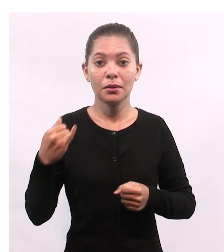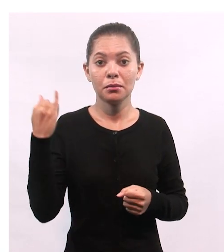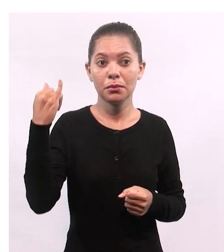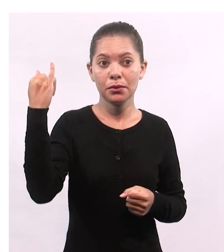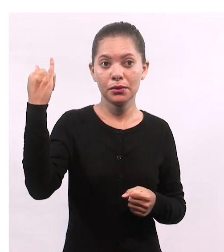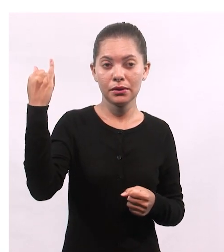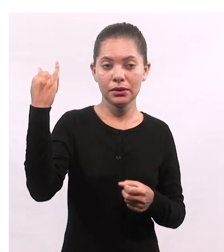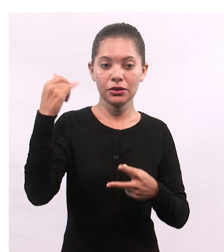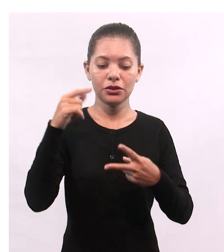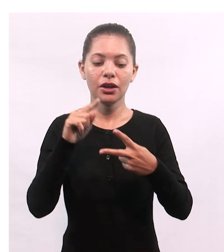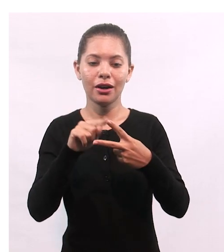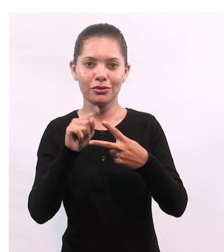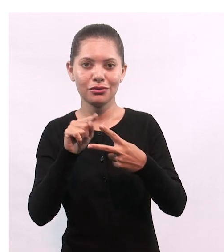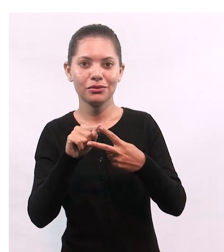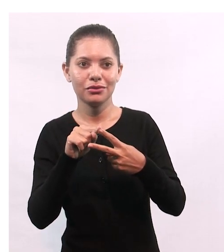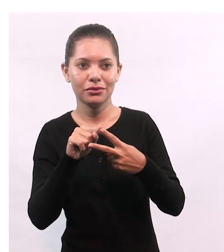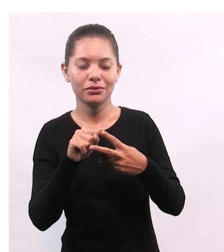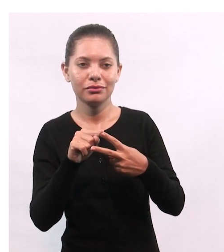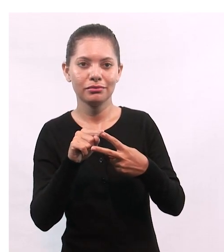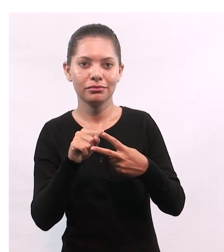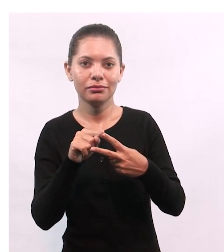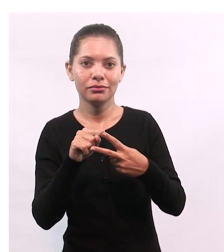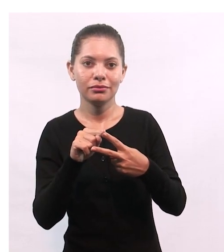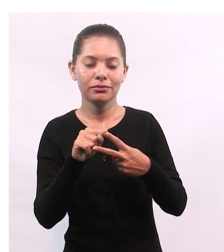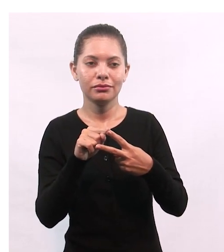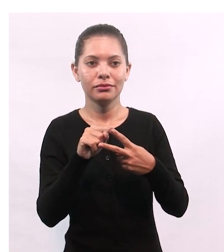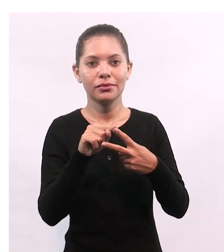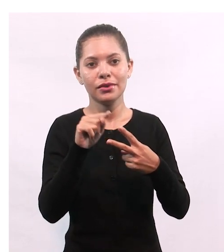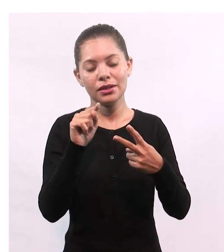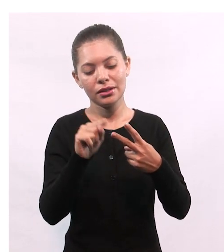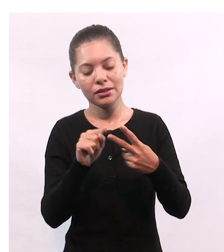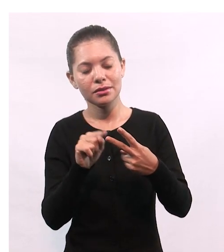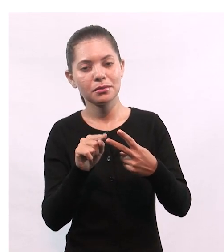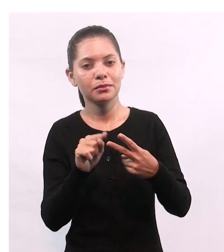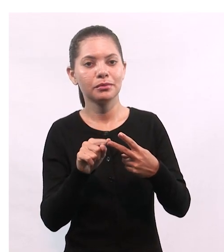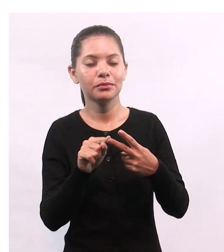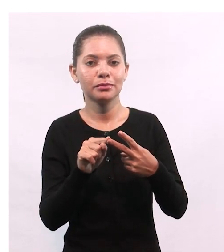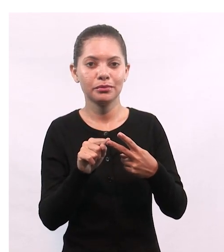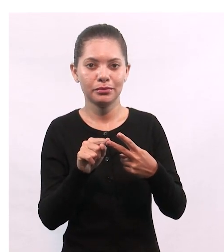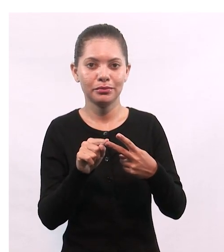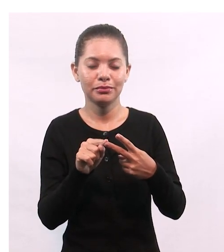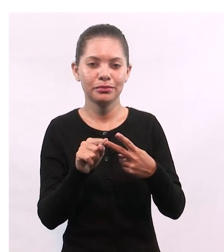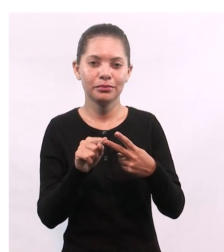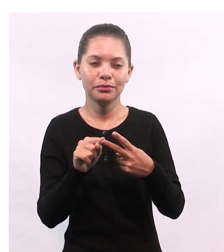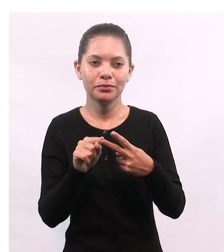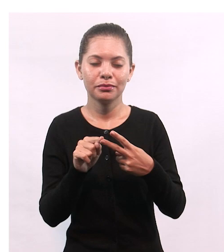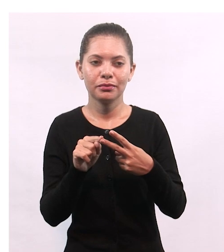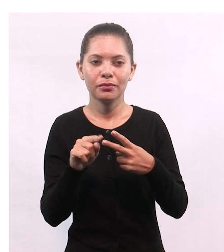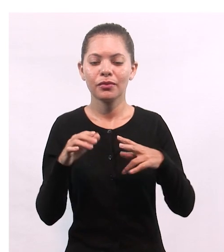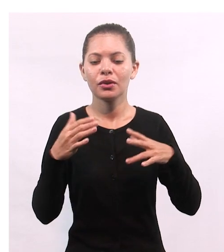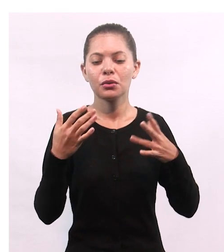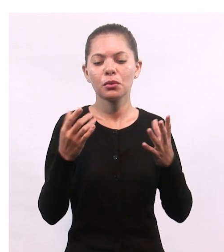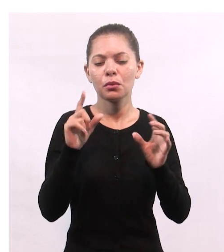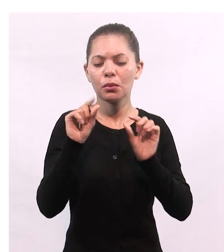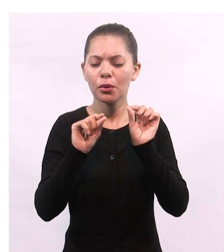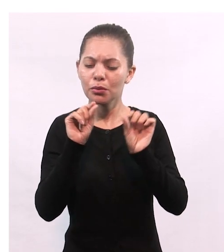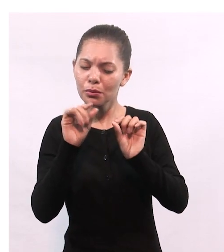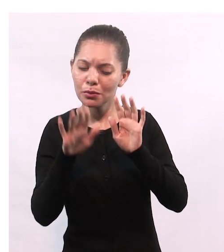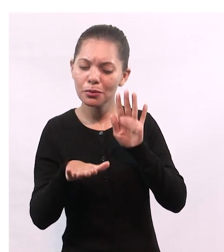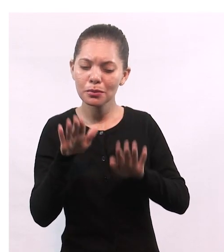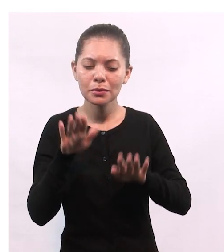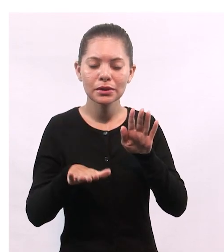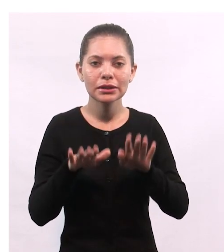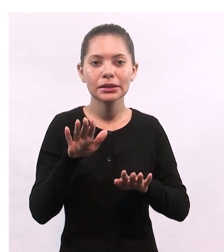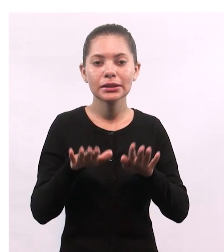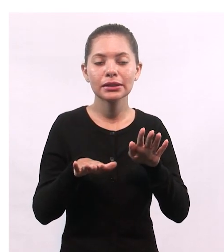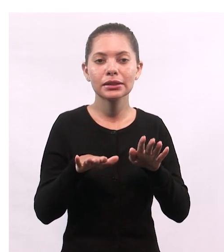ênfase nessas figuras planas poligonais e nas figuras espaciais, os poliedros. E com algumas